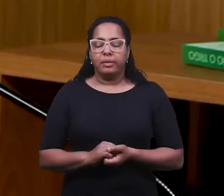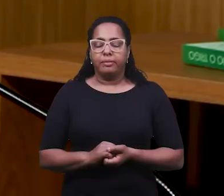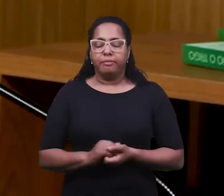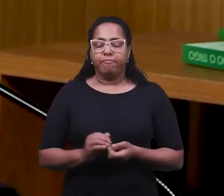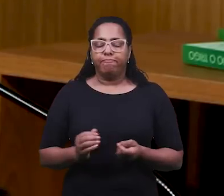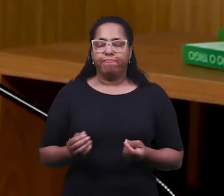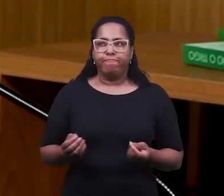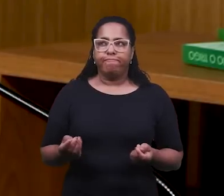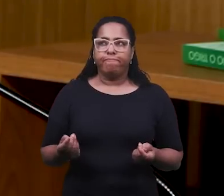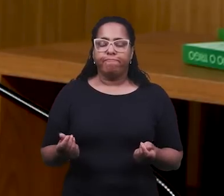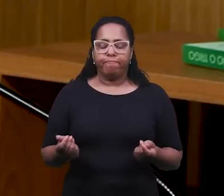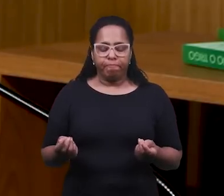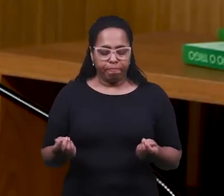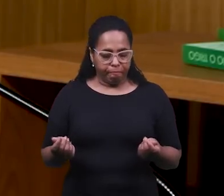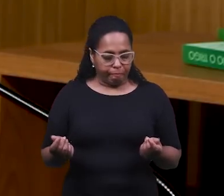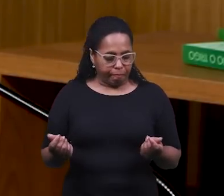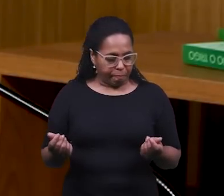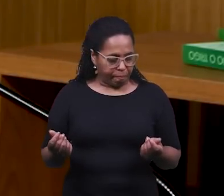uma